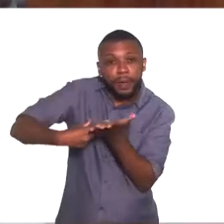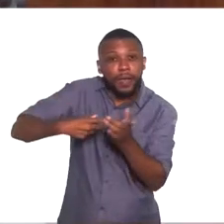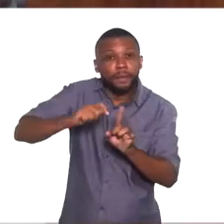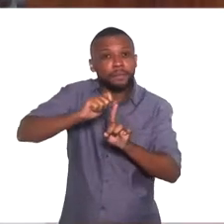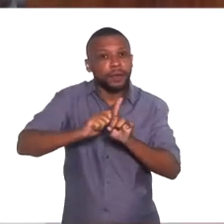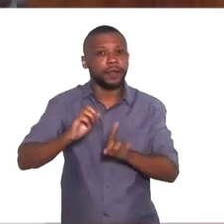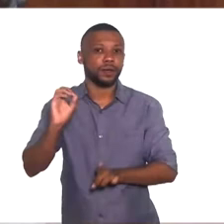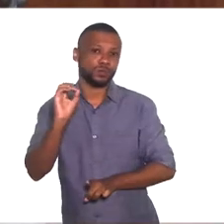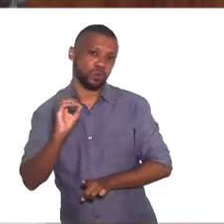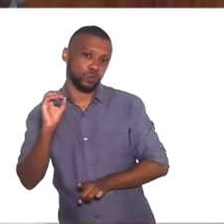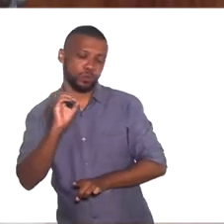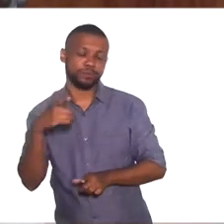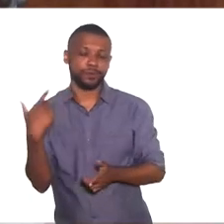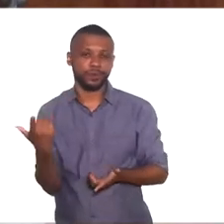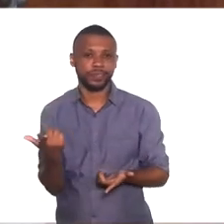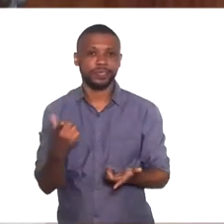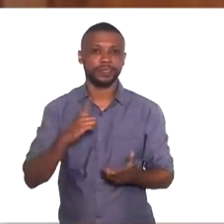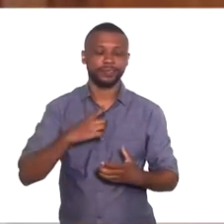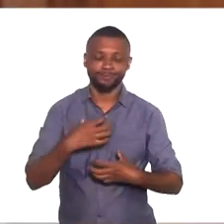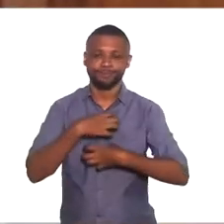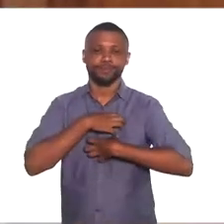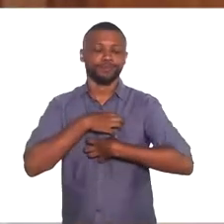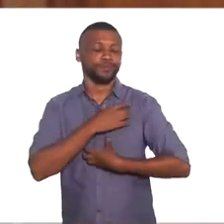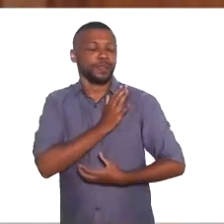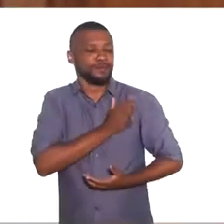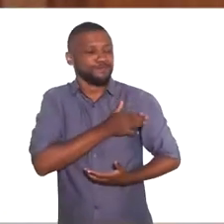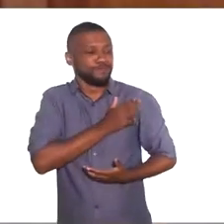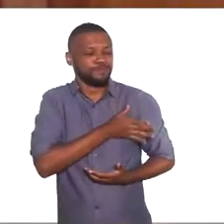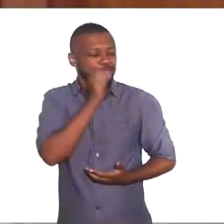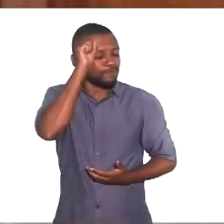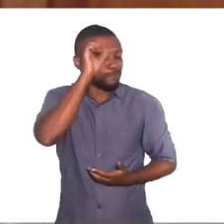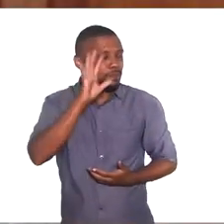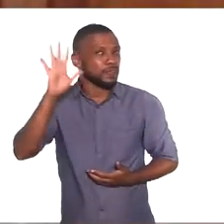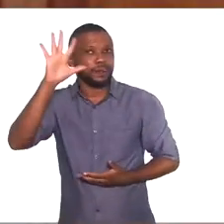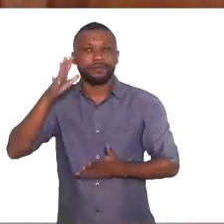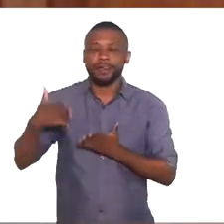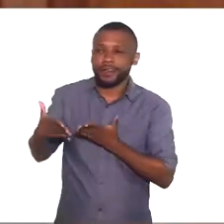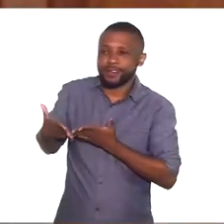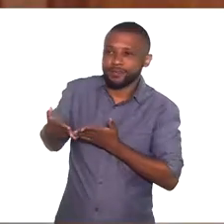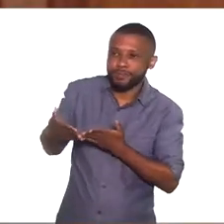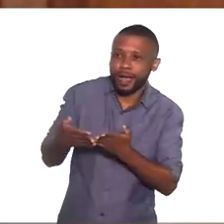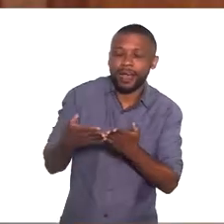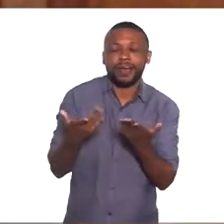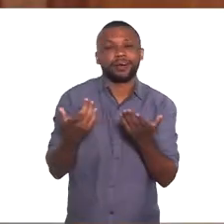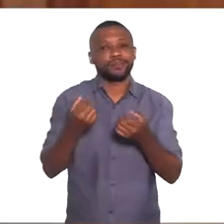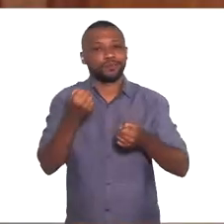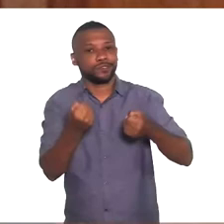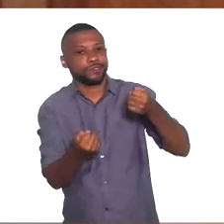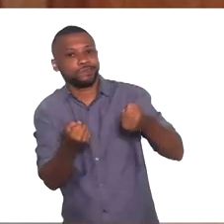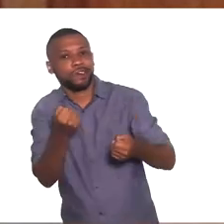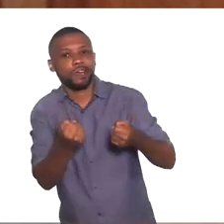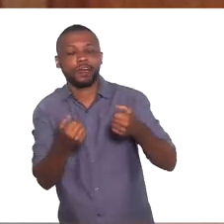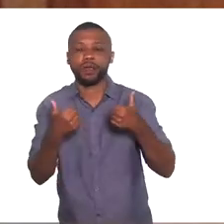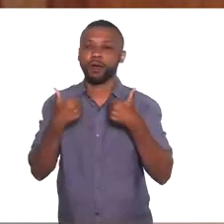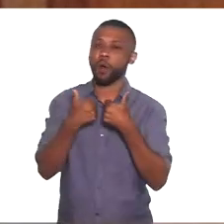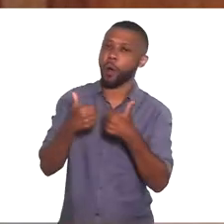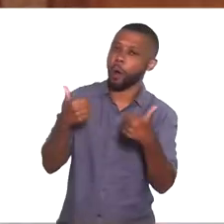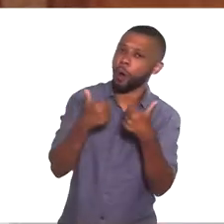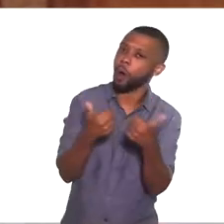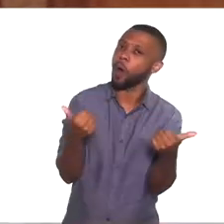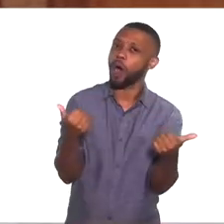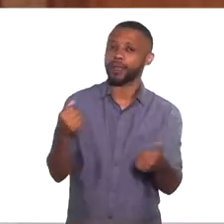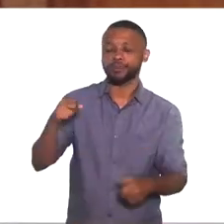migração durante esse mês de outubro que marca o coração do paraense vem de barco de avião de